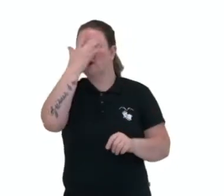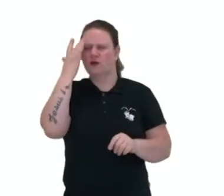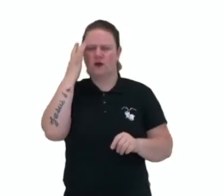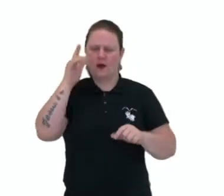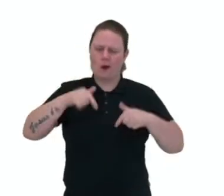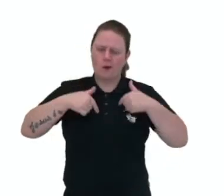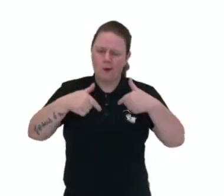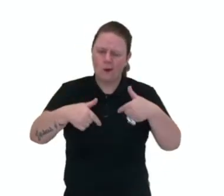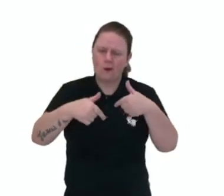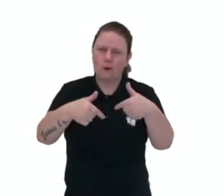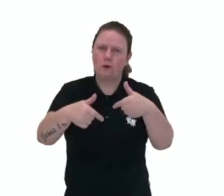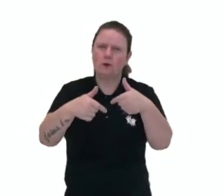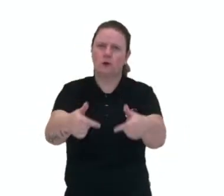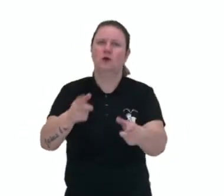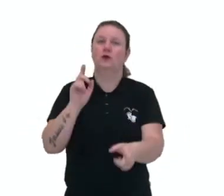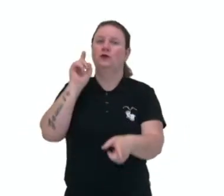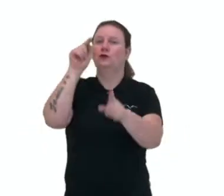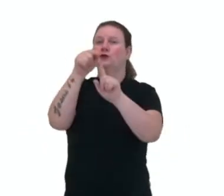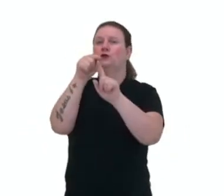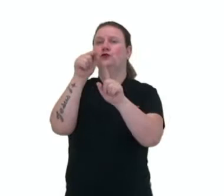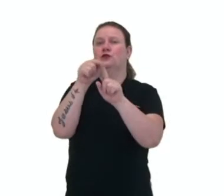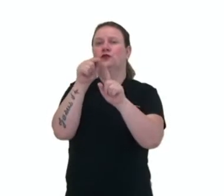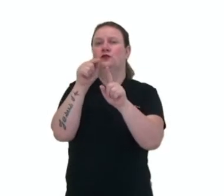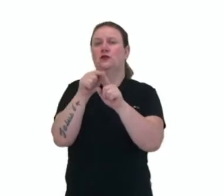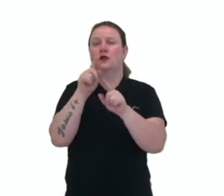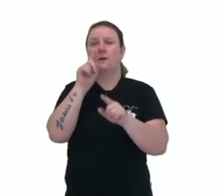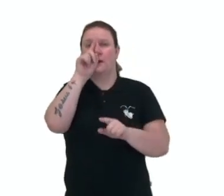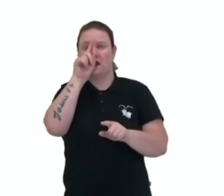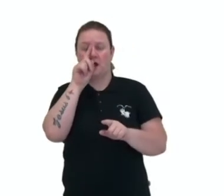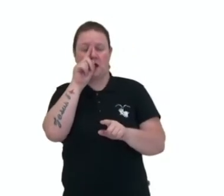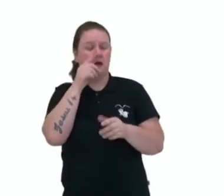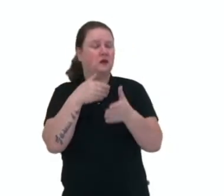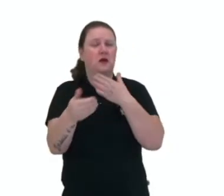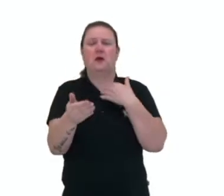trabalhador, enfrento os desafios, o perigo que for.